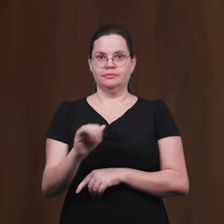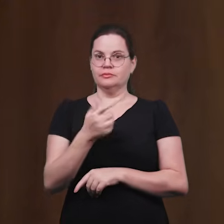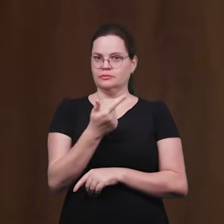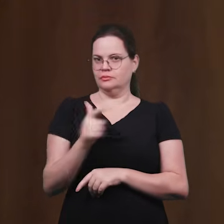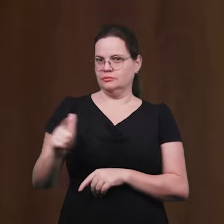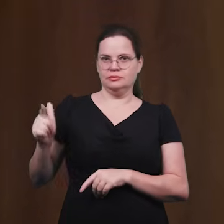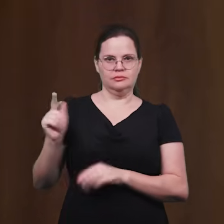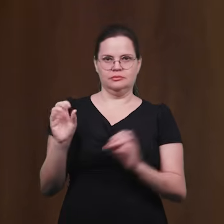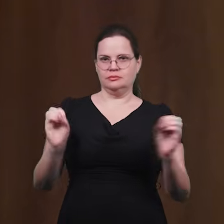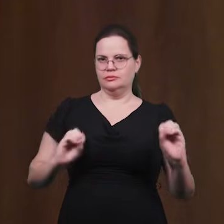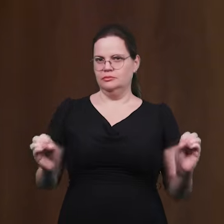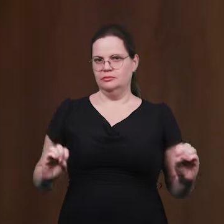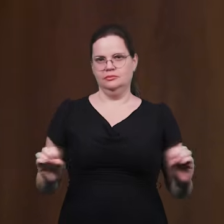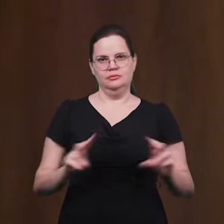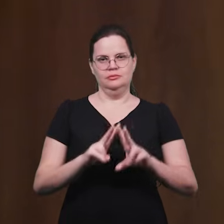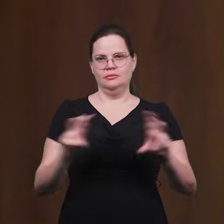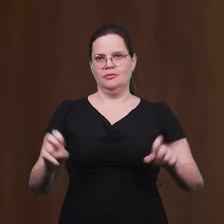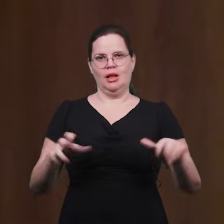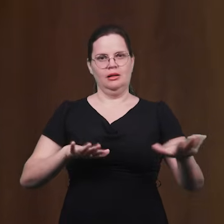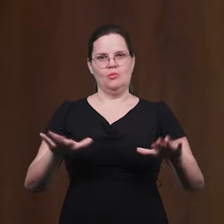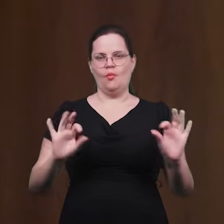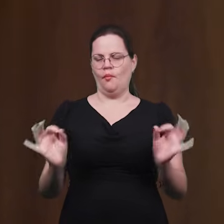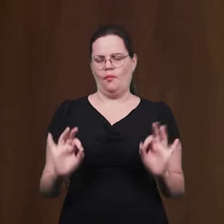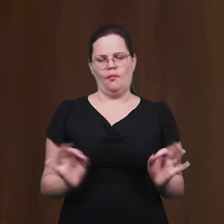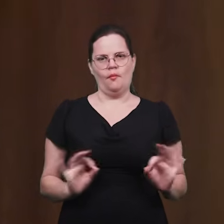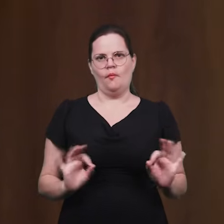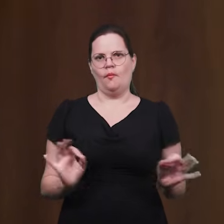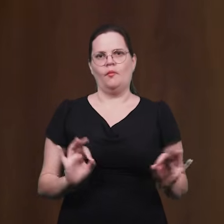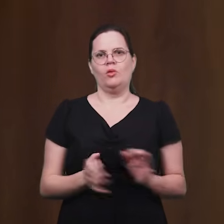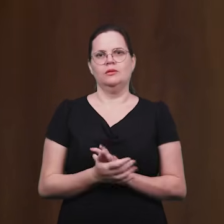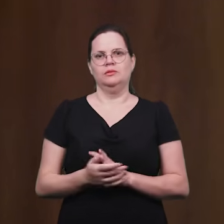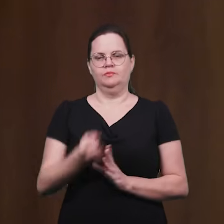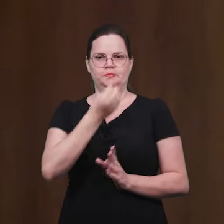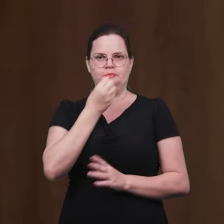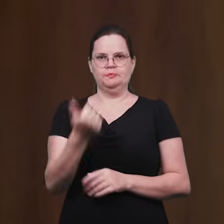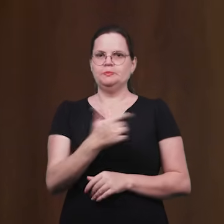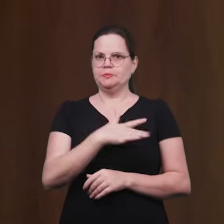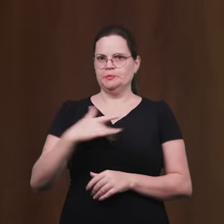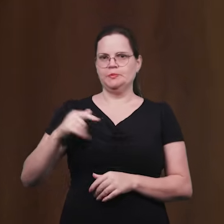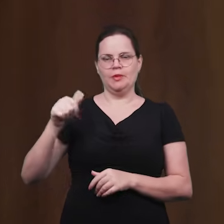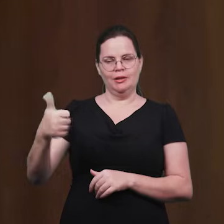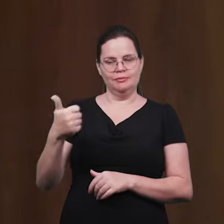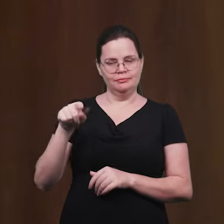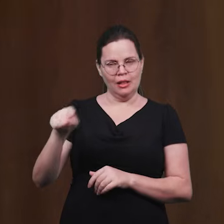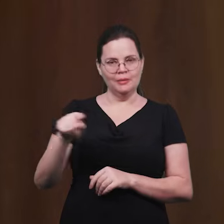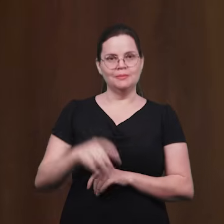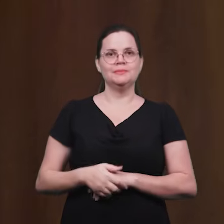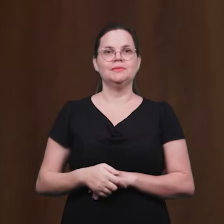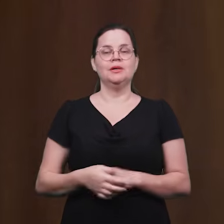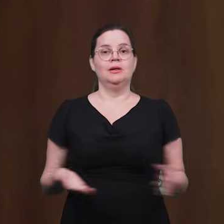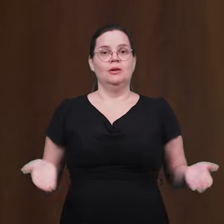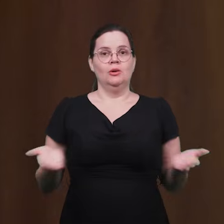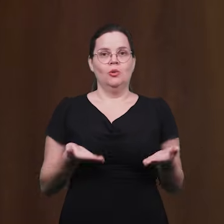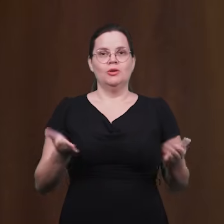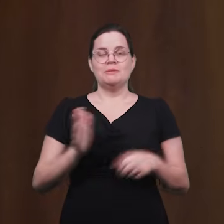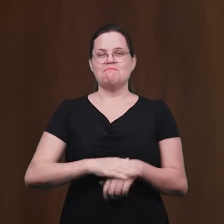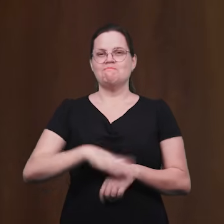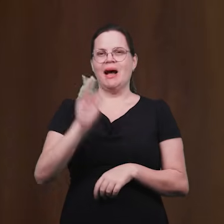aqui não sofreram nada, assim, nenhuma consequência quanto ao terremoto. Onde nós temos uma